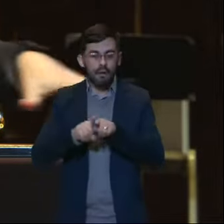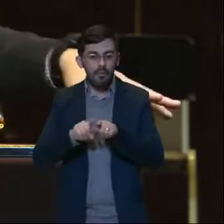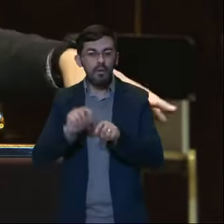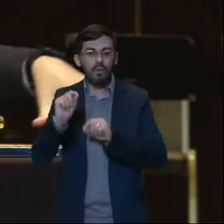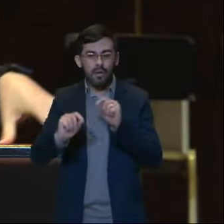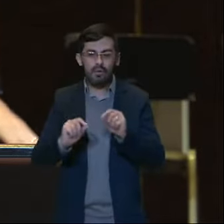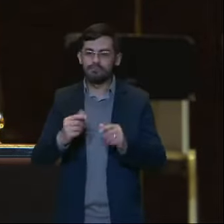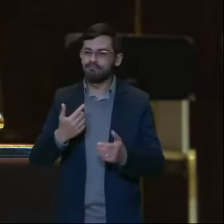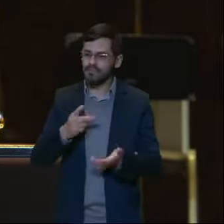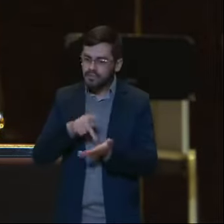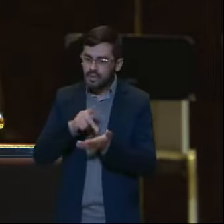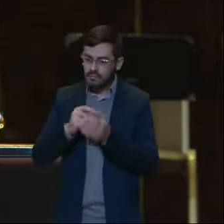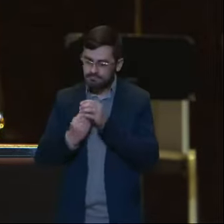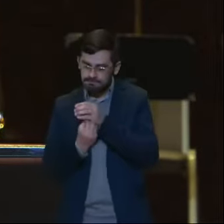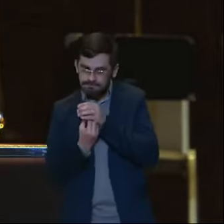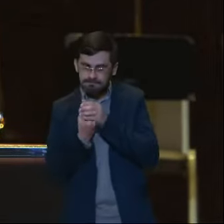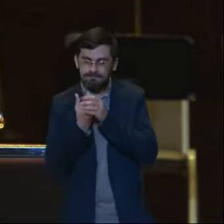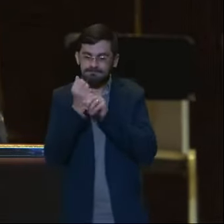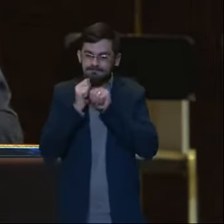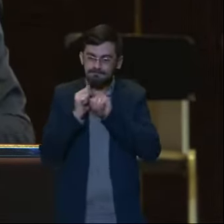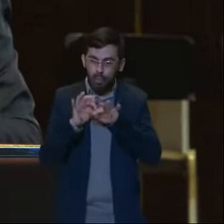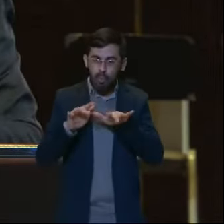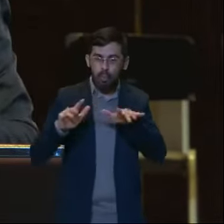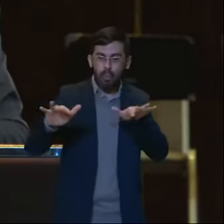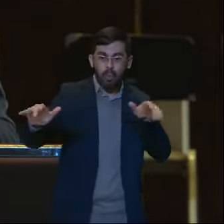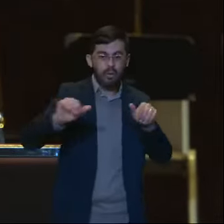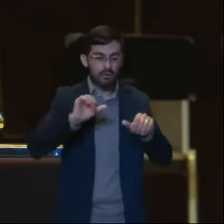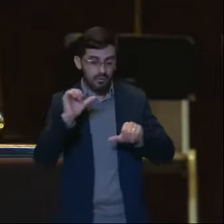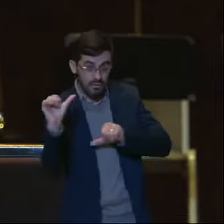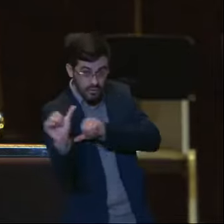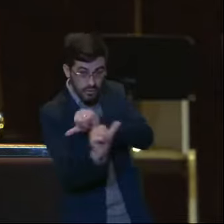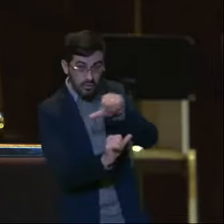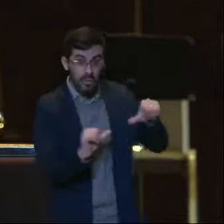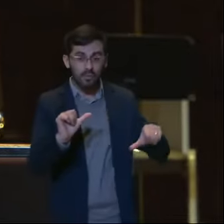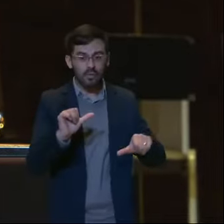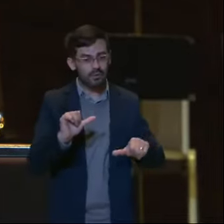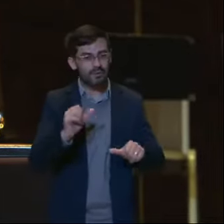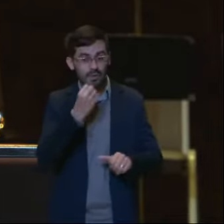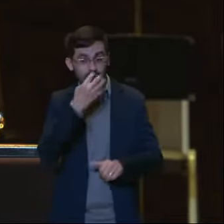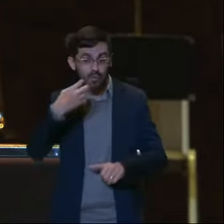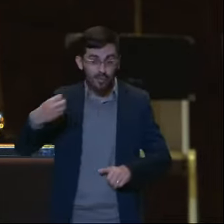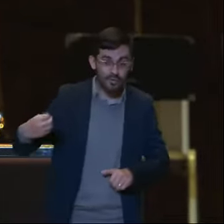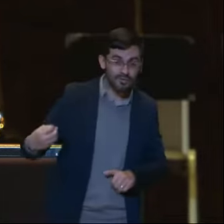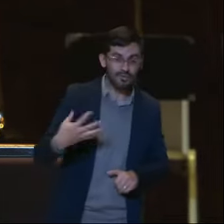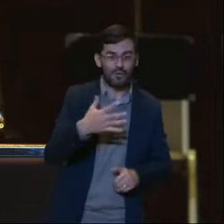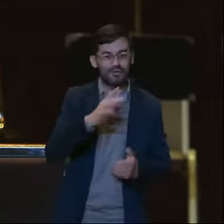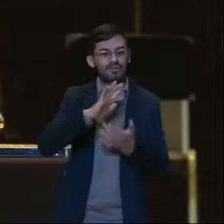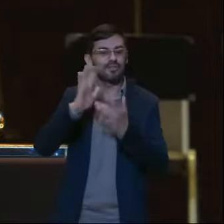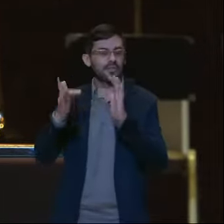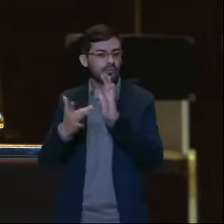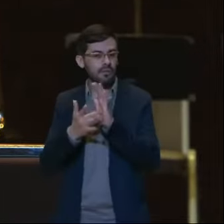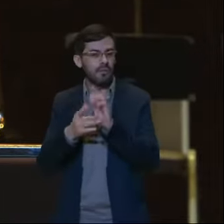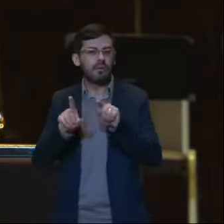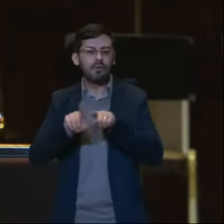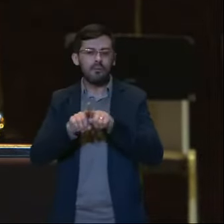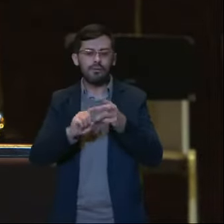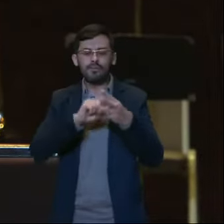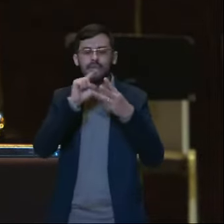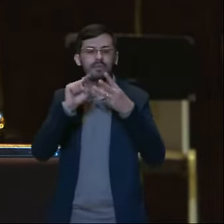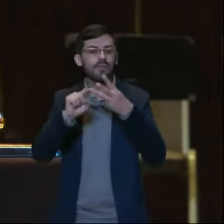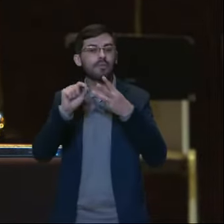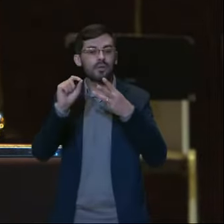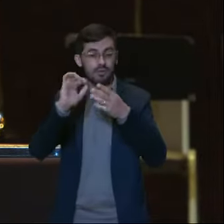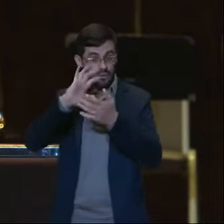essa mensagem transborda na nossa vida, a mensagem transformadora do Evangelho. E por último, Jesus nos chamou para sermos